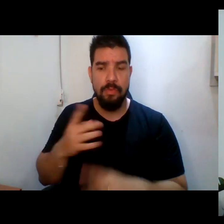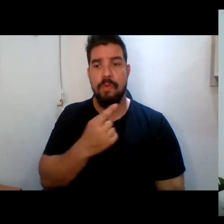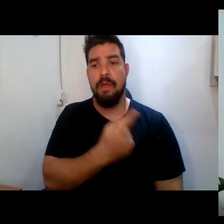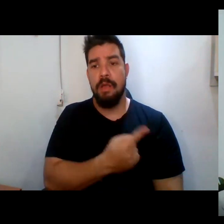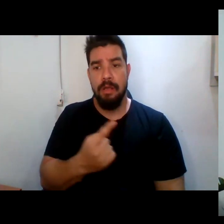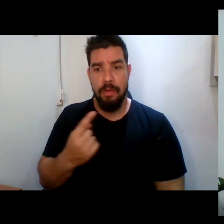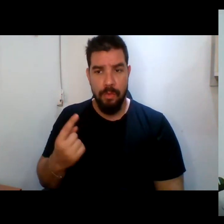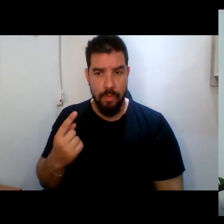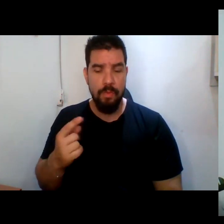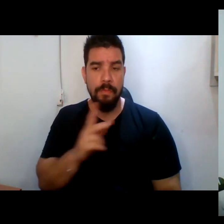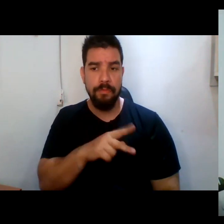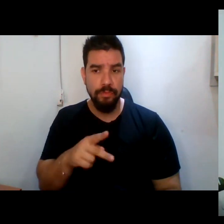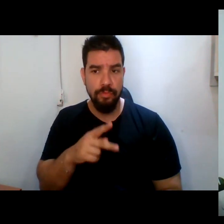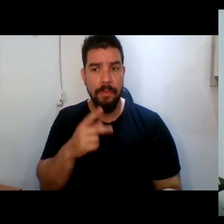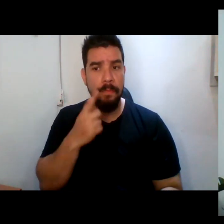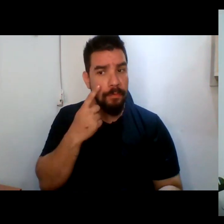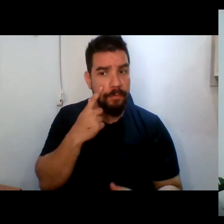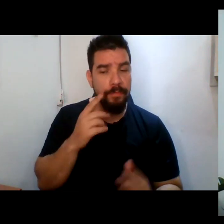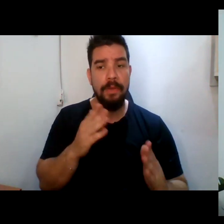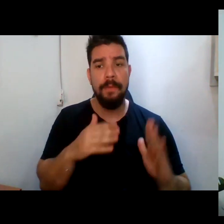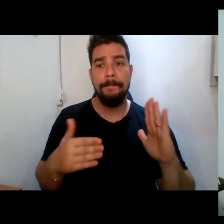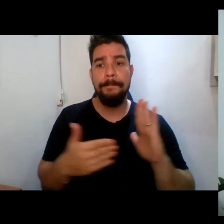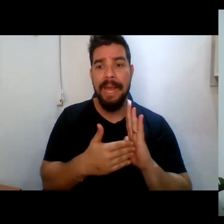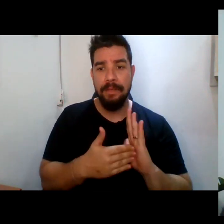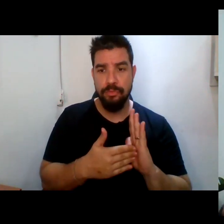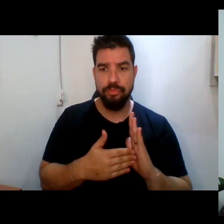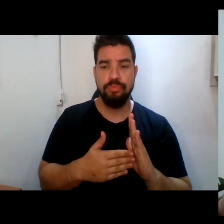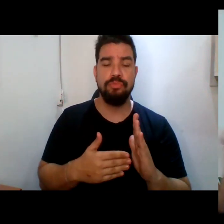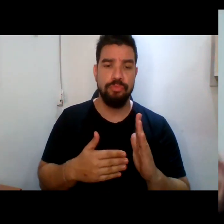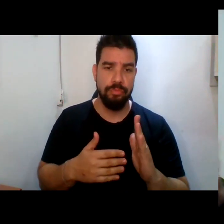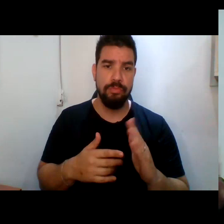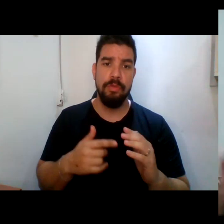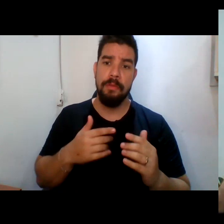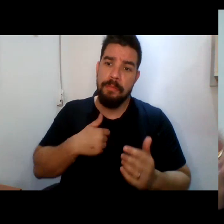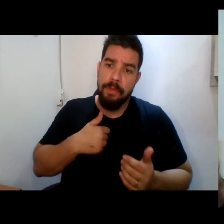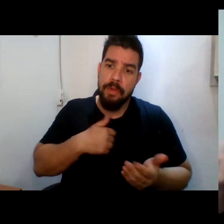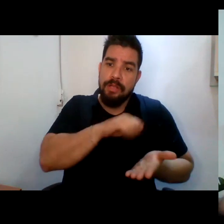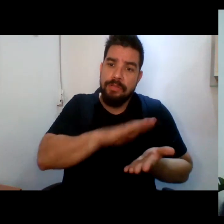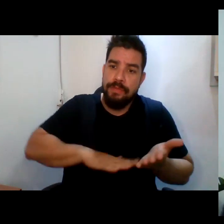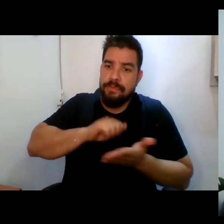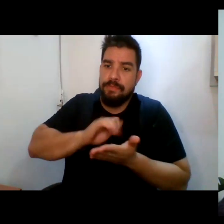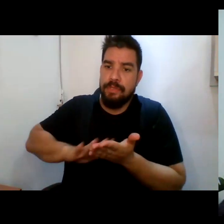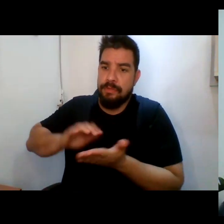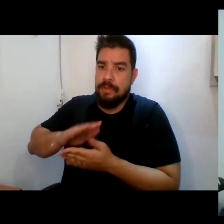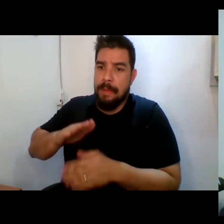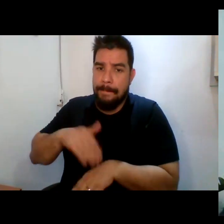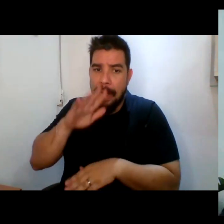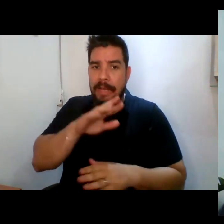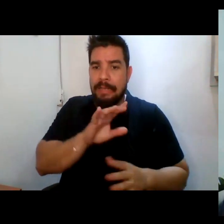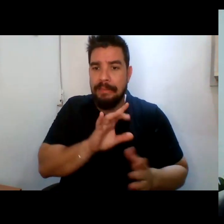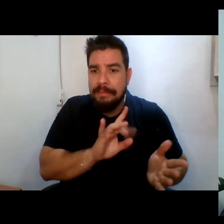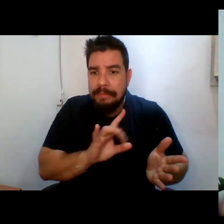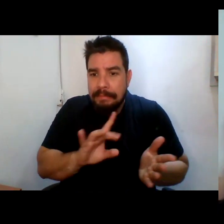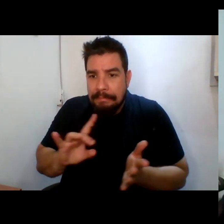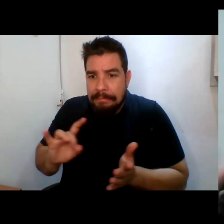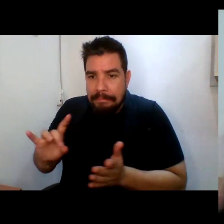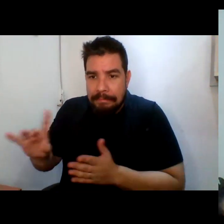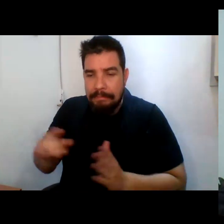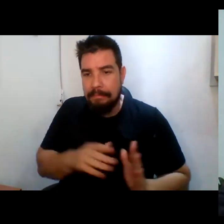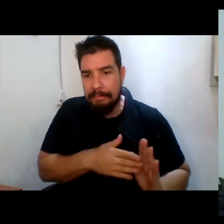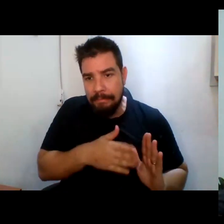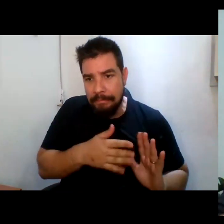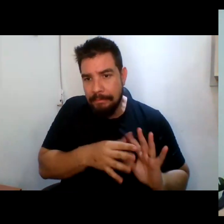conversar o prazo. Como eu sei que eu tenho atividades que são mais picadas, digamos assim, né? Então você tem que fazer uma, depois outra,